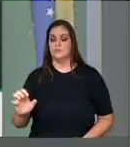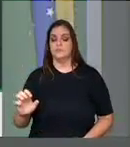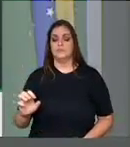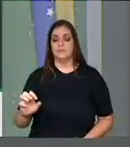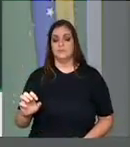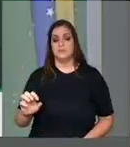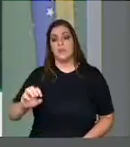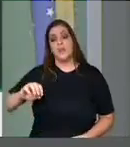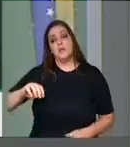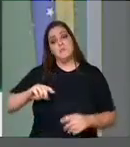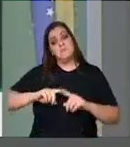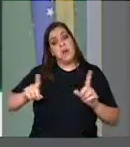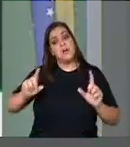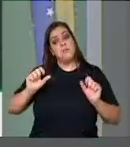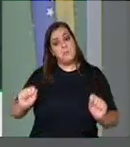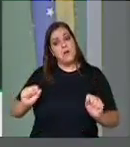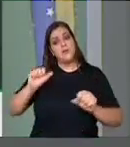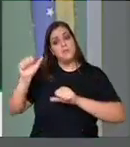Permanente, ou então,